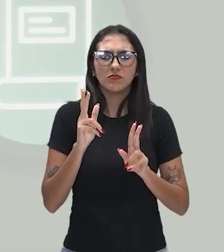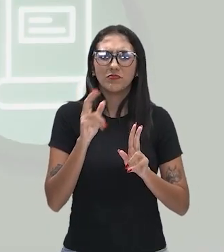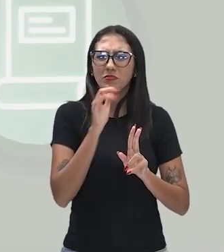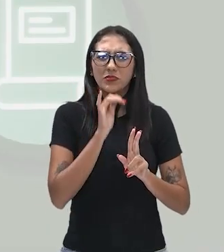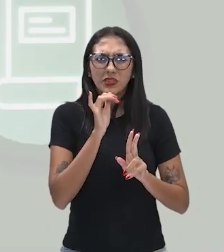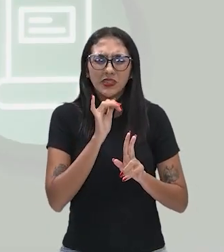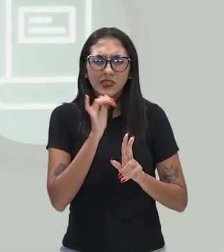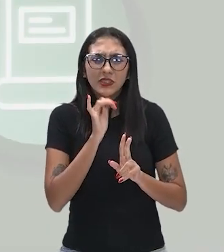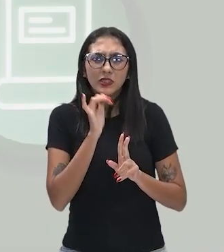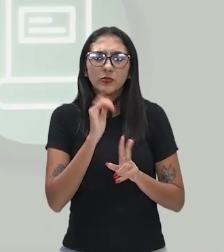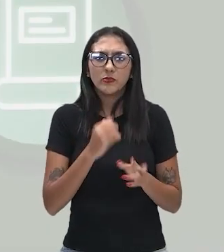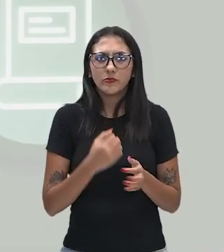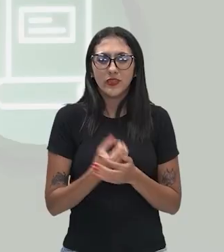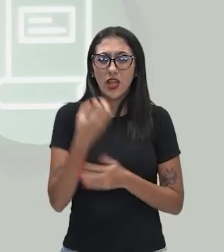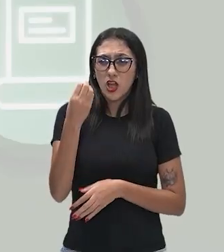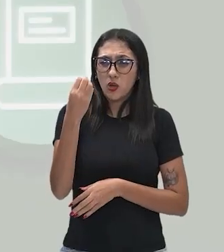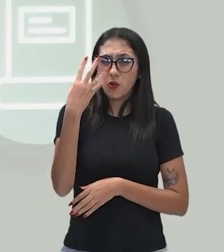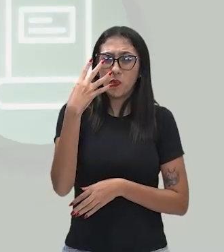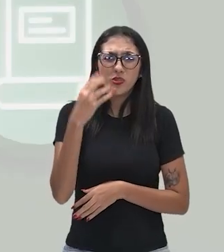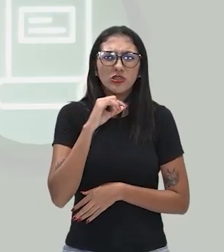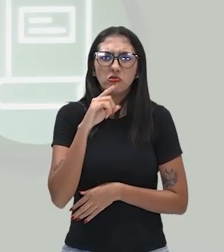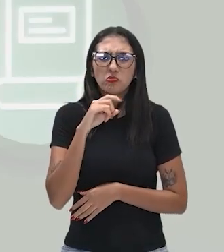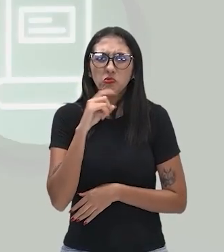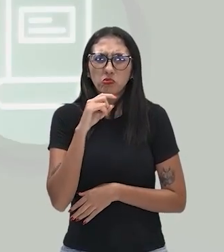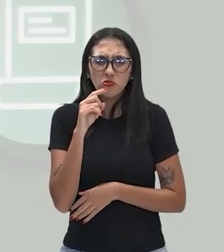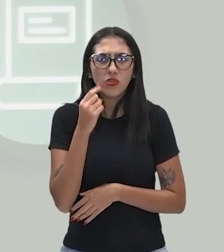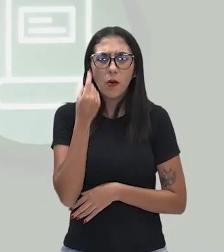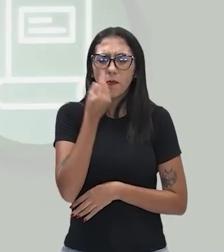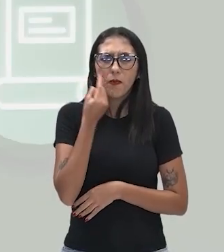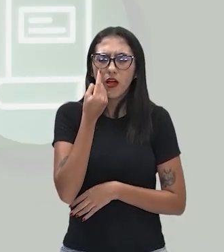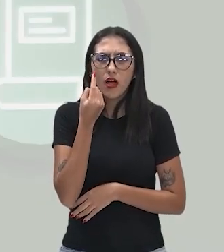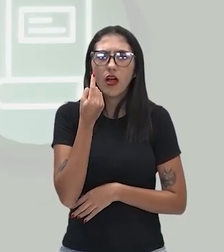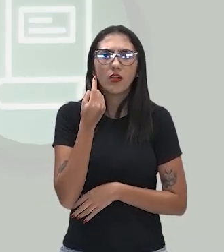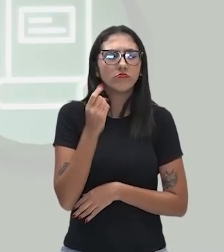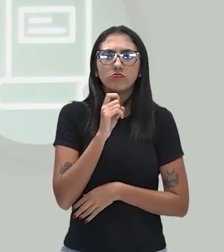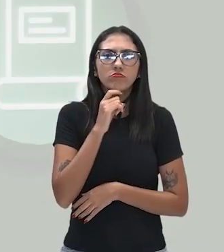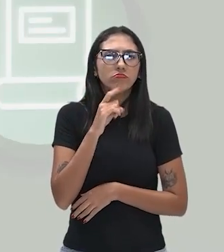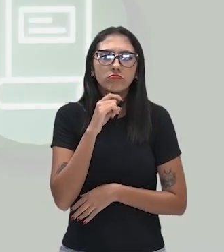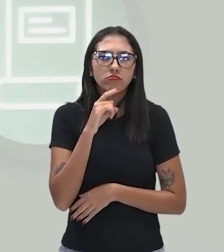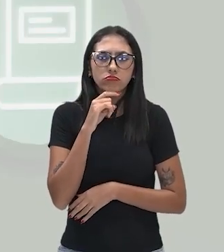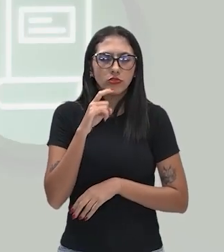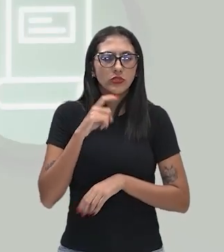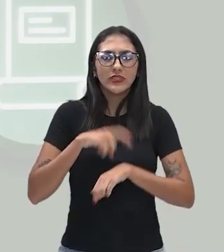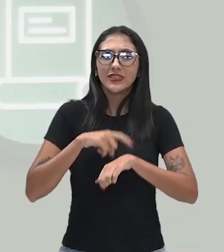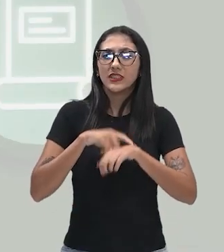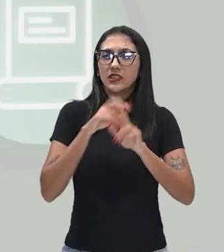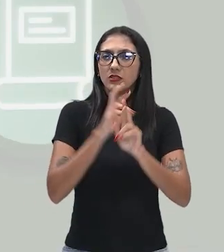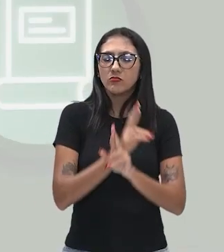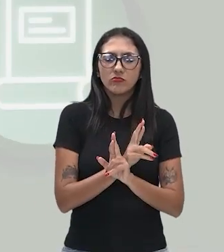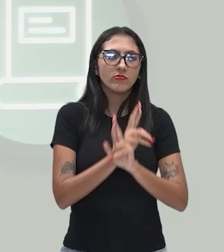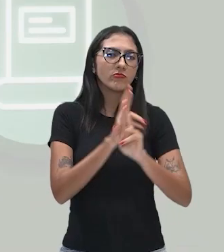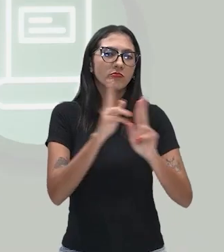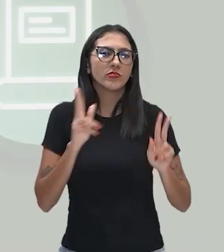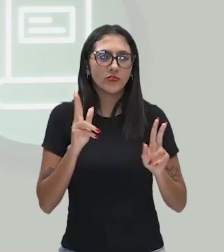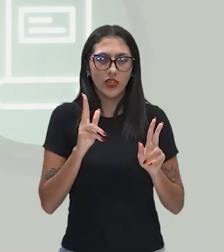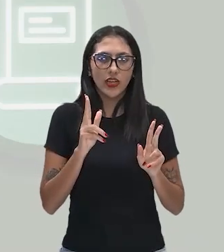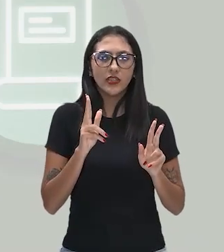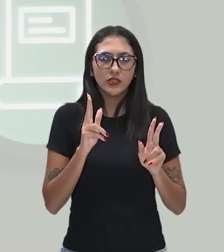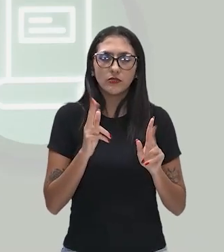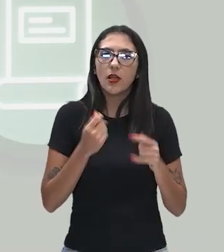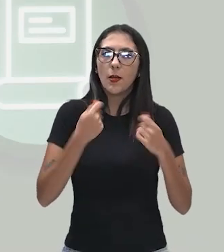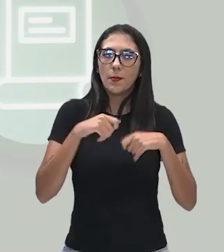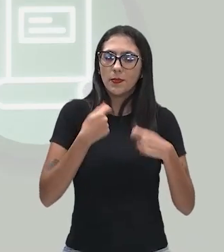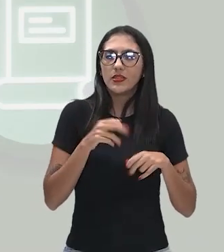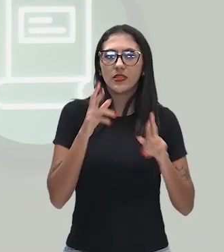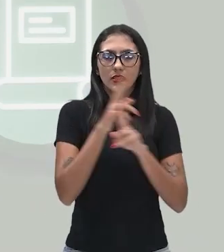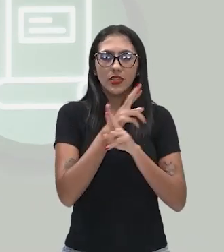os olhos dele, aquele observador não iria ver o tempo passar. Porque para ele ver o tempo passar no relógio, é necessário